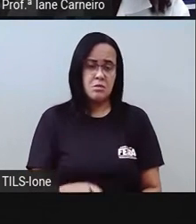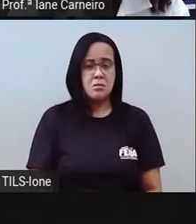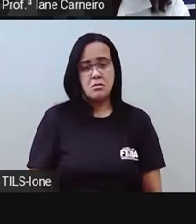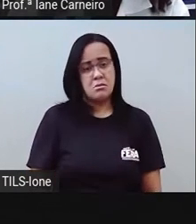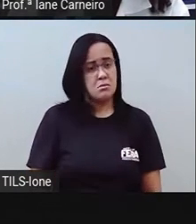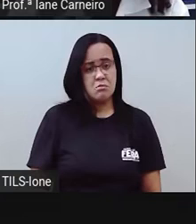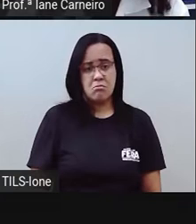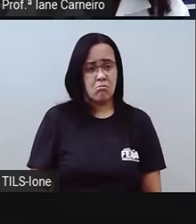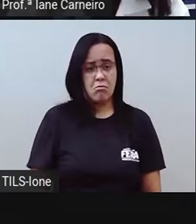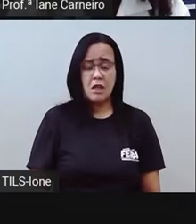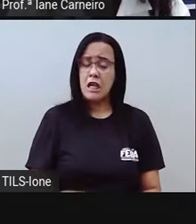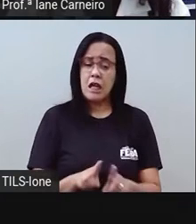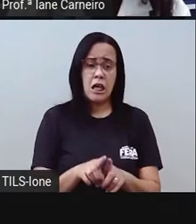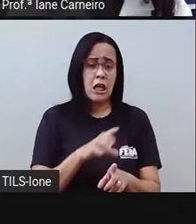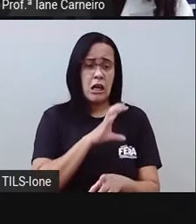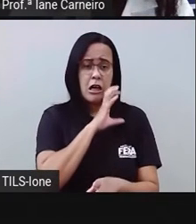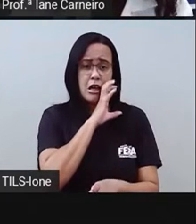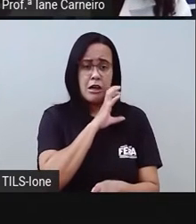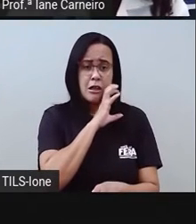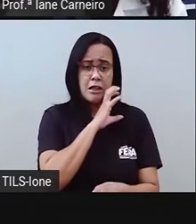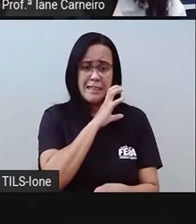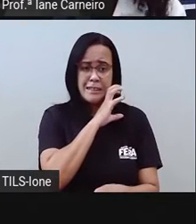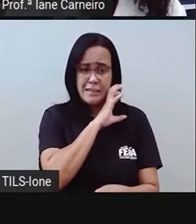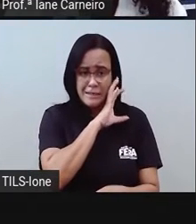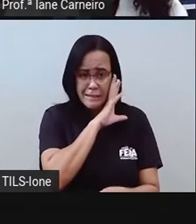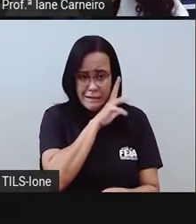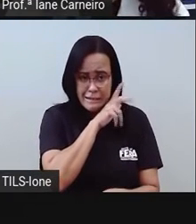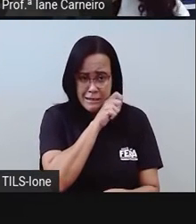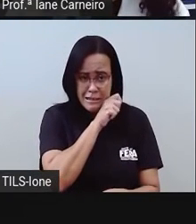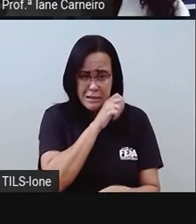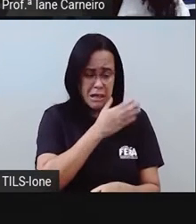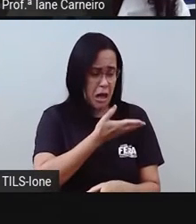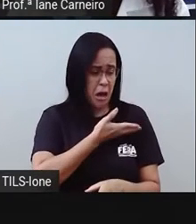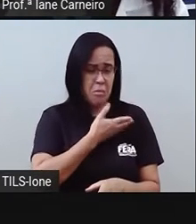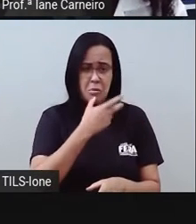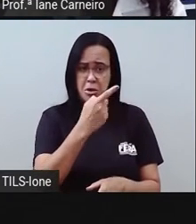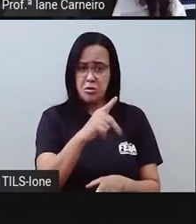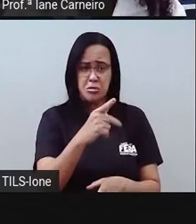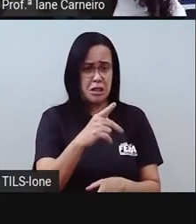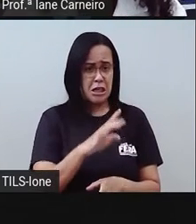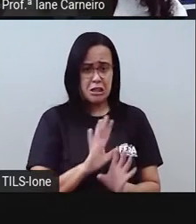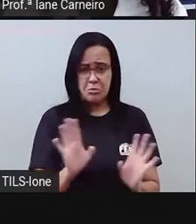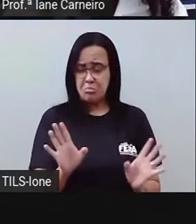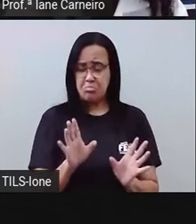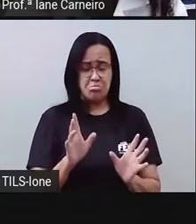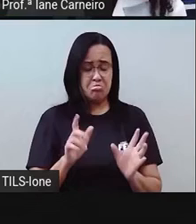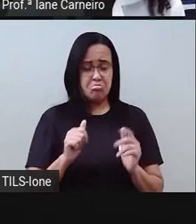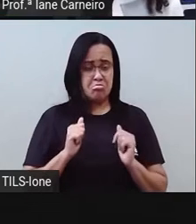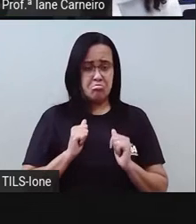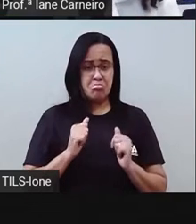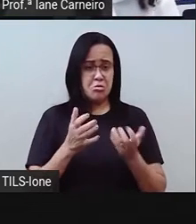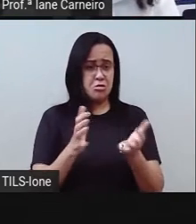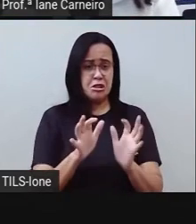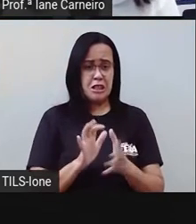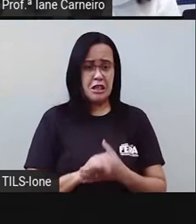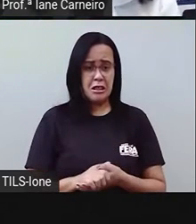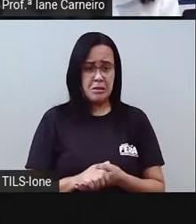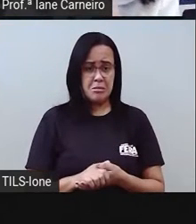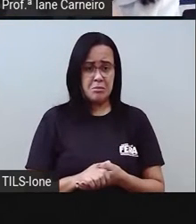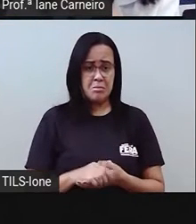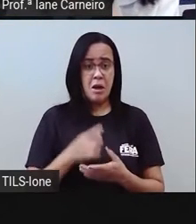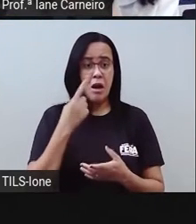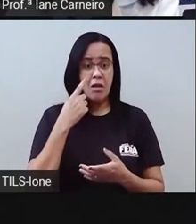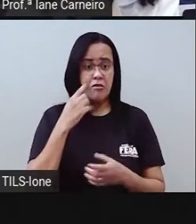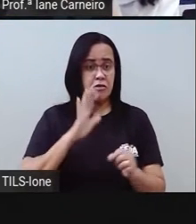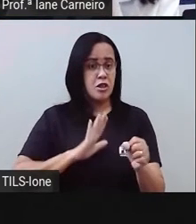Nem os animais pareciam querer ser seus amigos. Uma tarde, Nino viu um menino com um cão